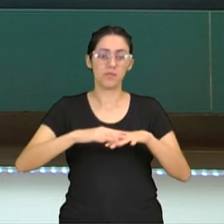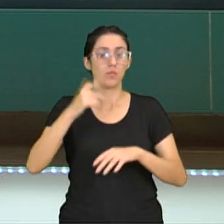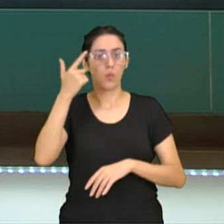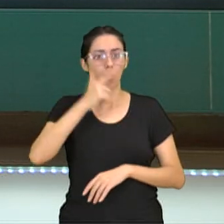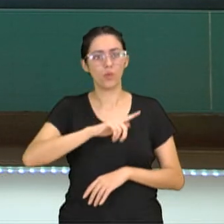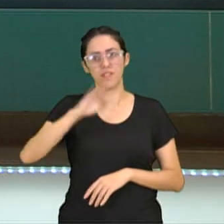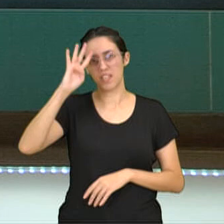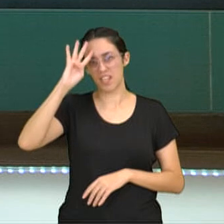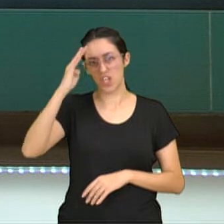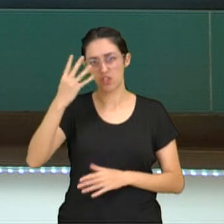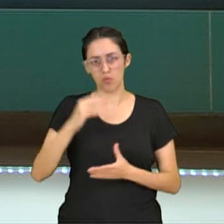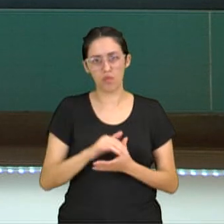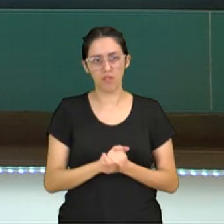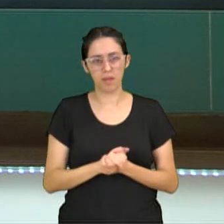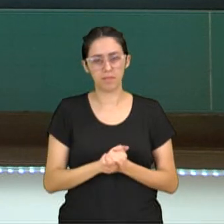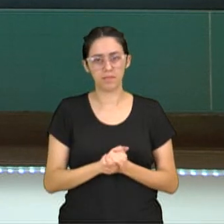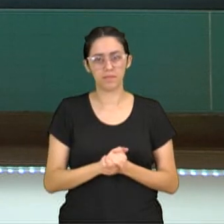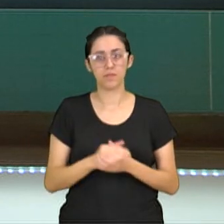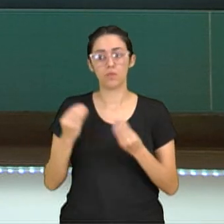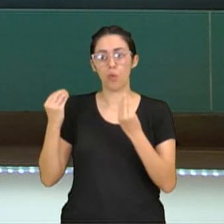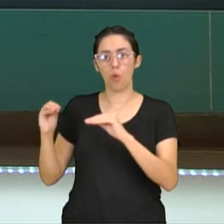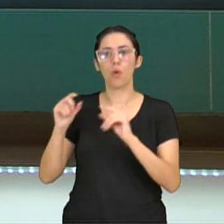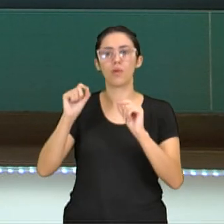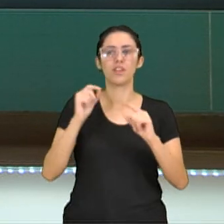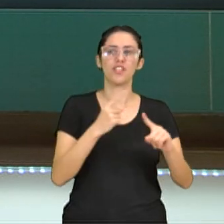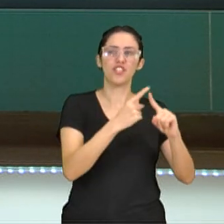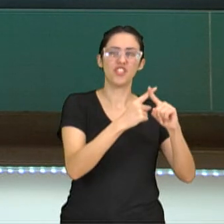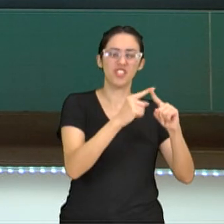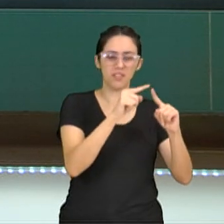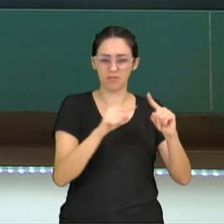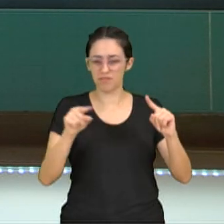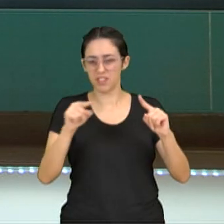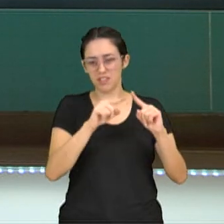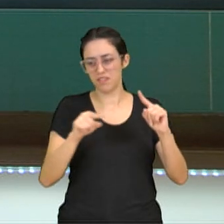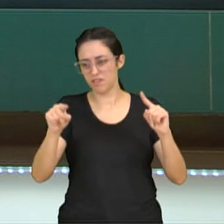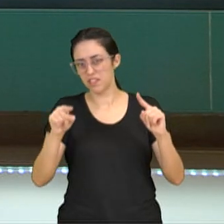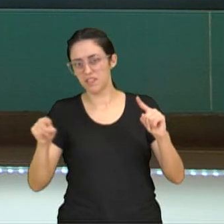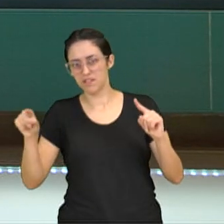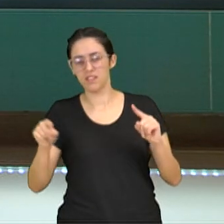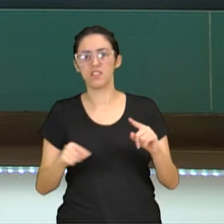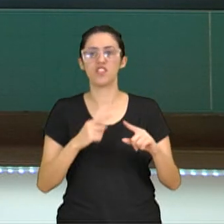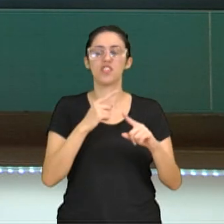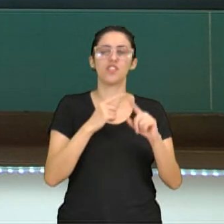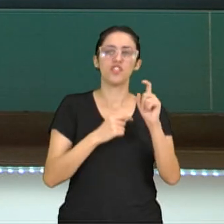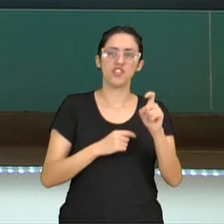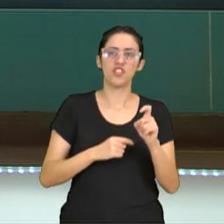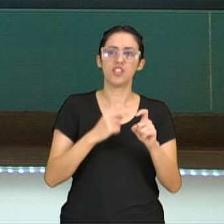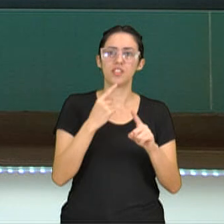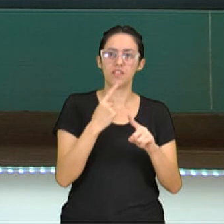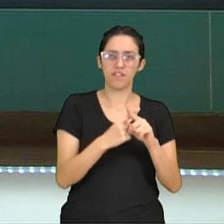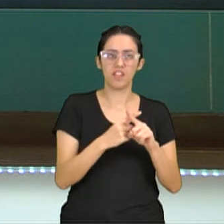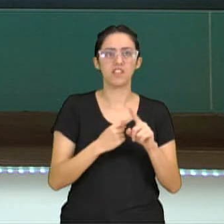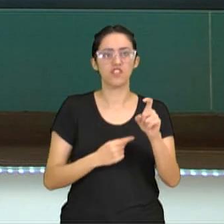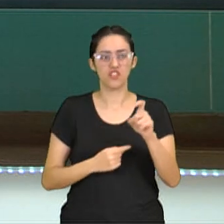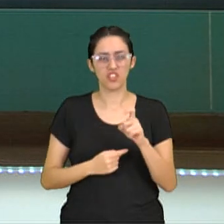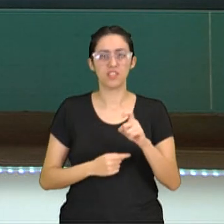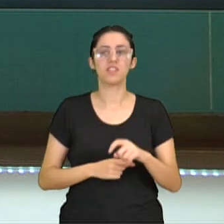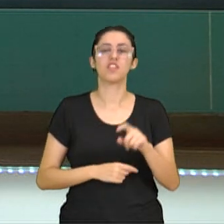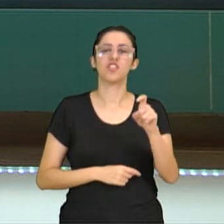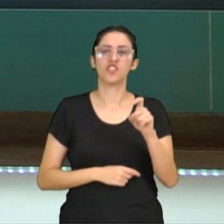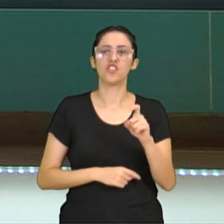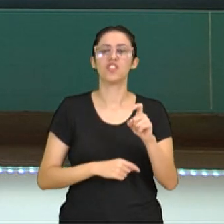ó, aplicando a propriedade distributiva, x vezes x e x vezes 28. E daí passo